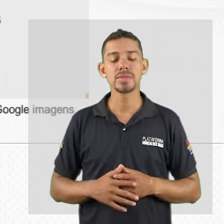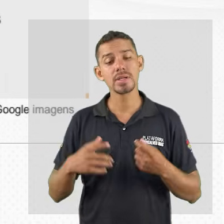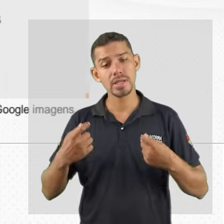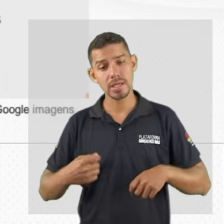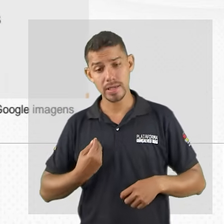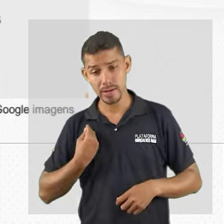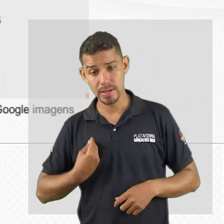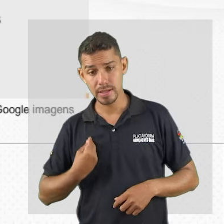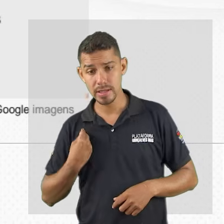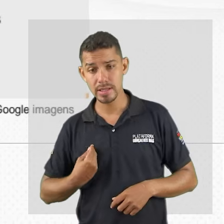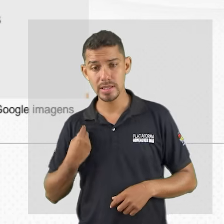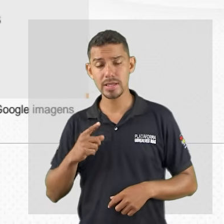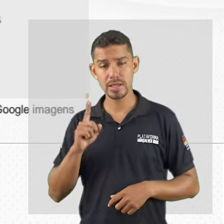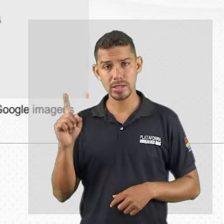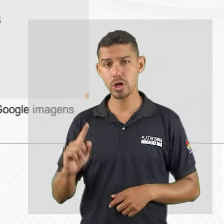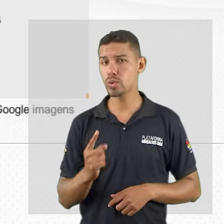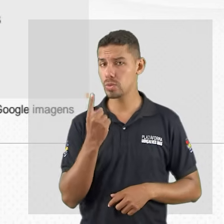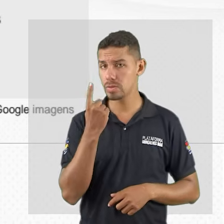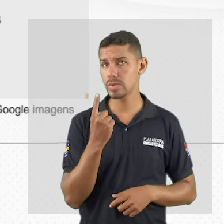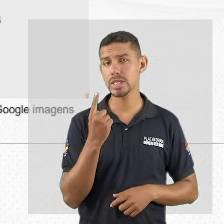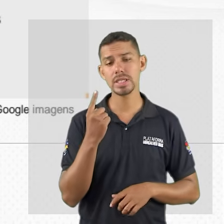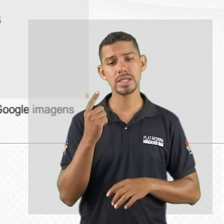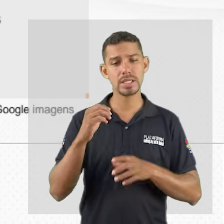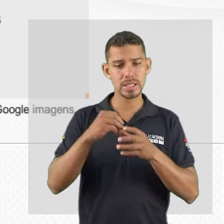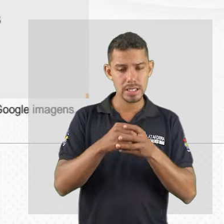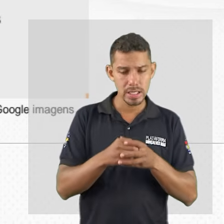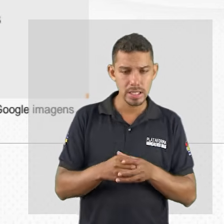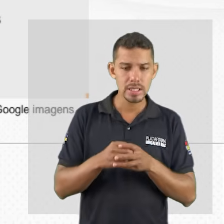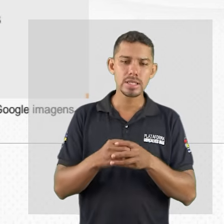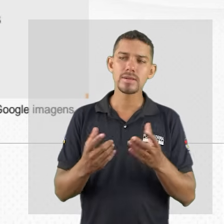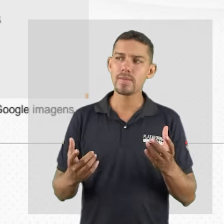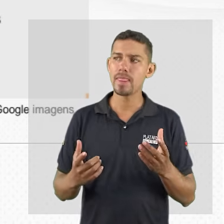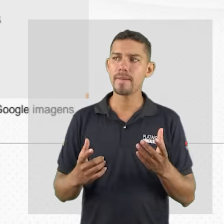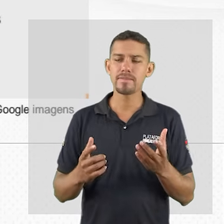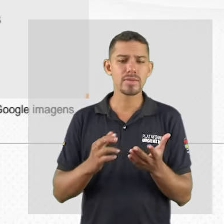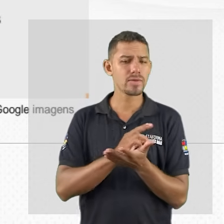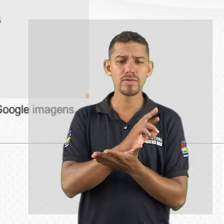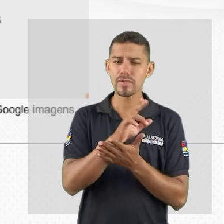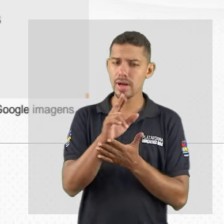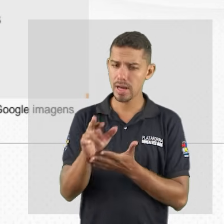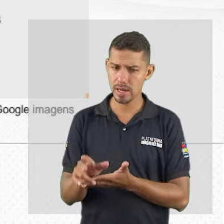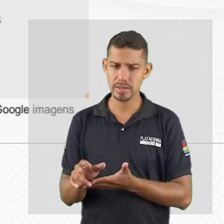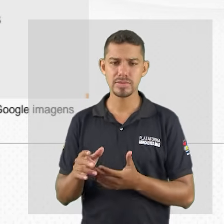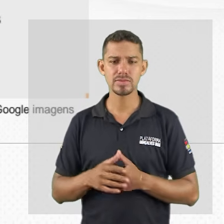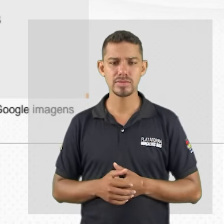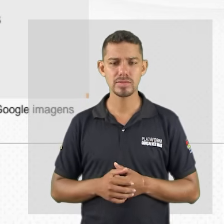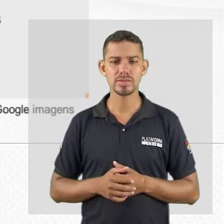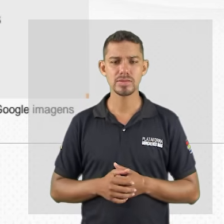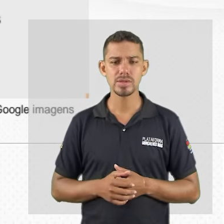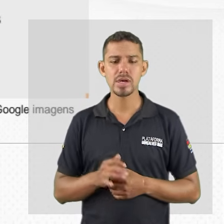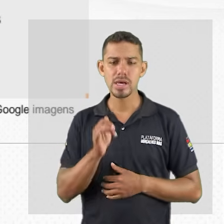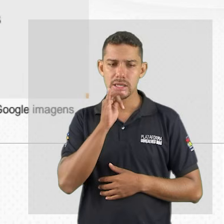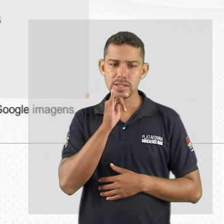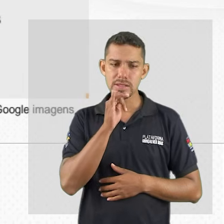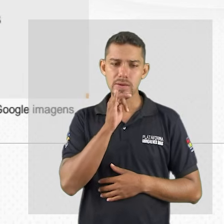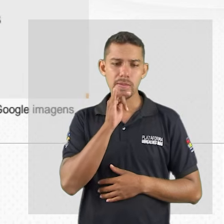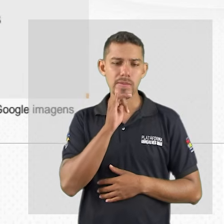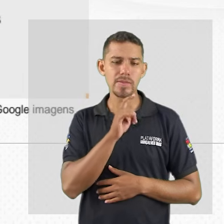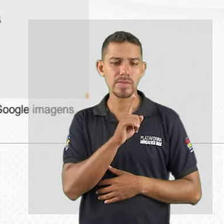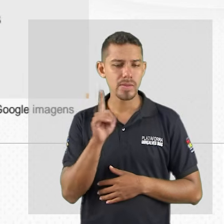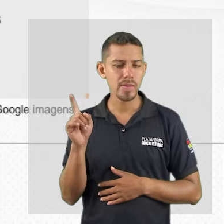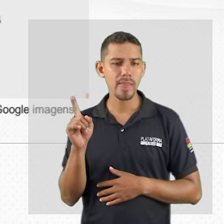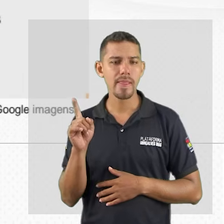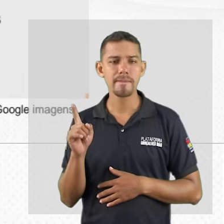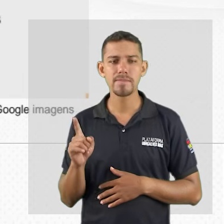no ser vivo, que é formado por uma única célula, seja no ser vivo que é formado por várias células, tá? Aqui a gente está dando exemplo